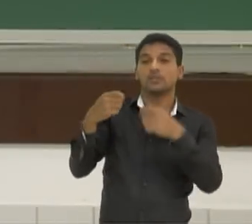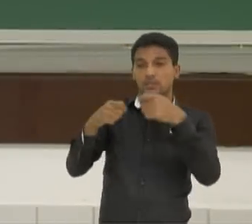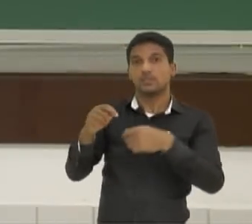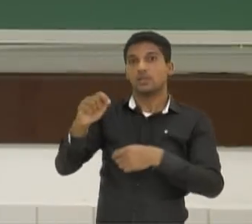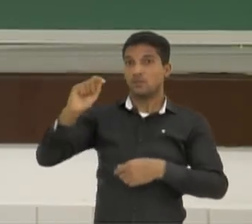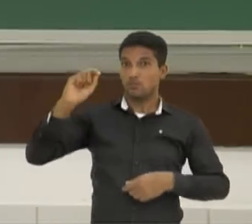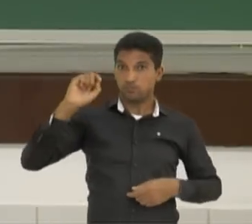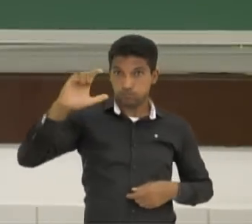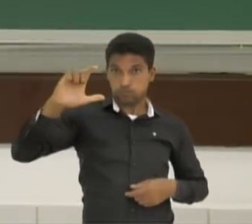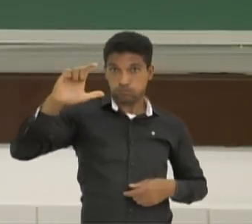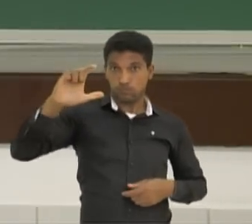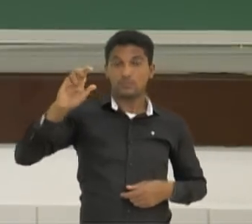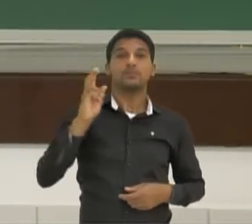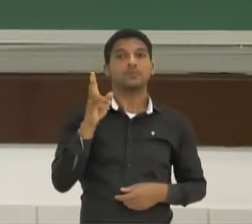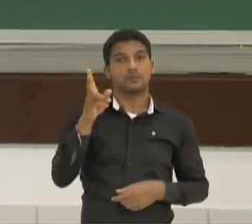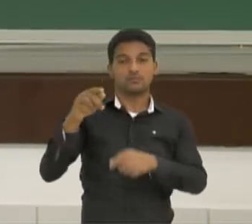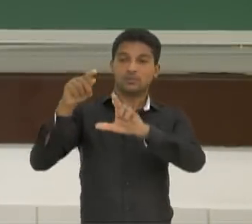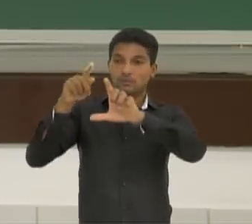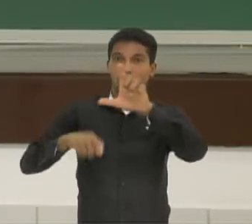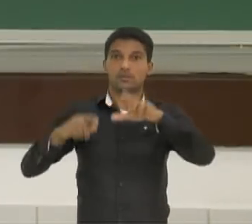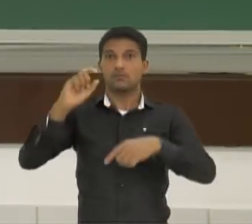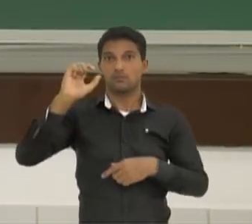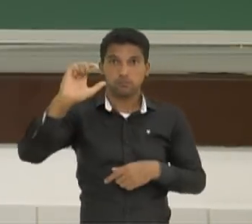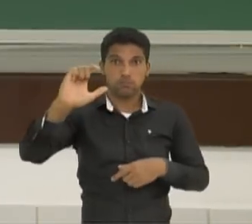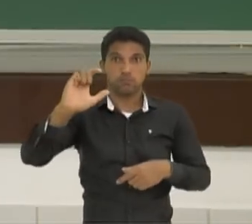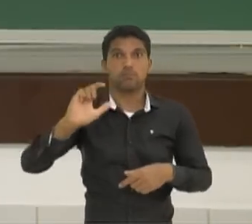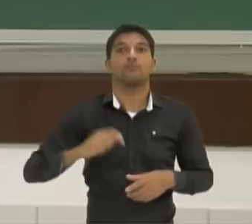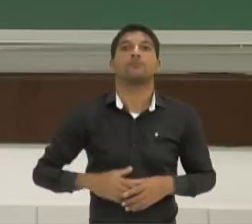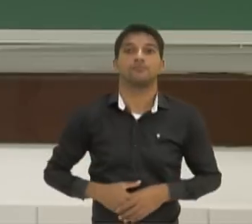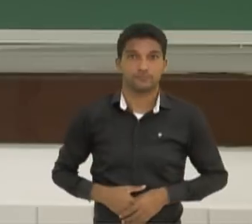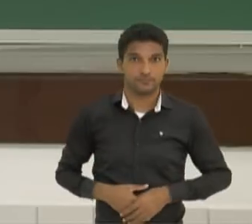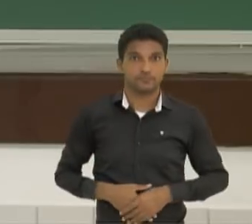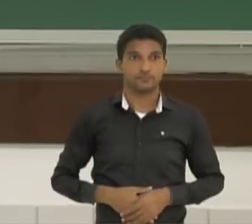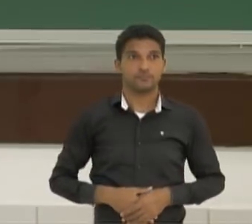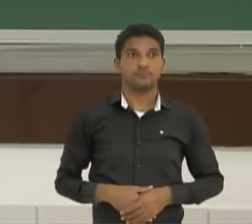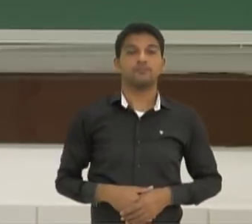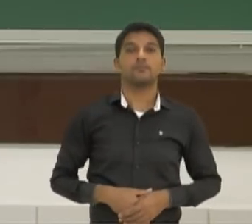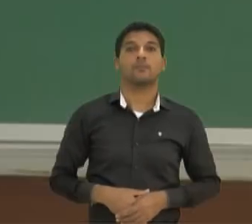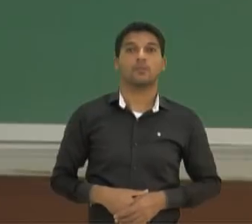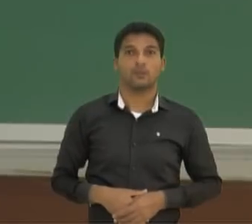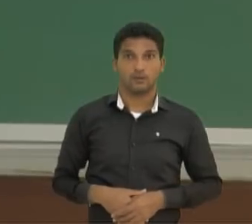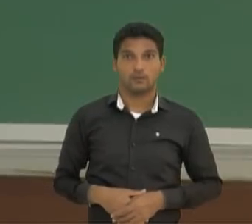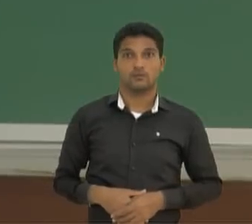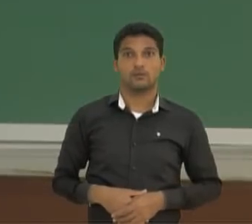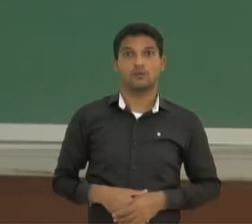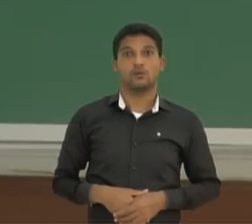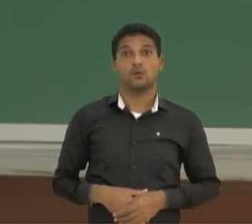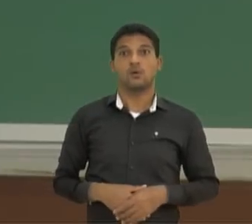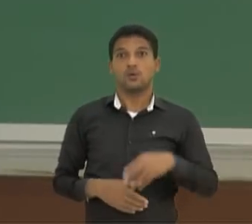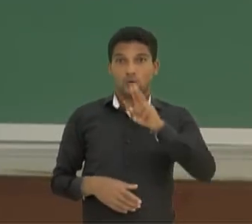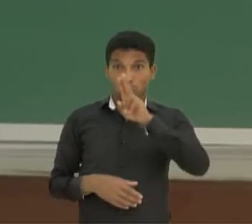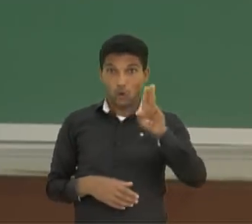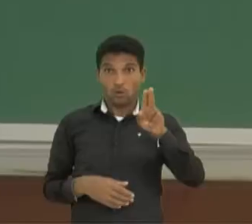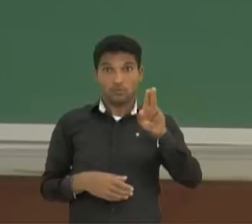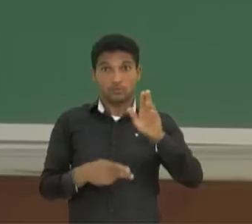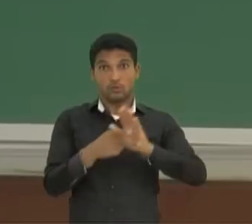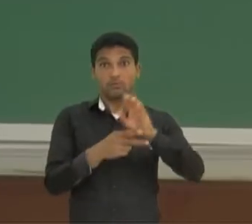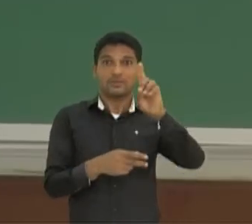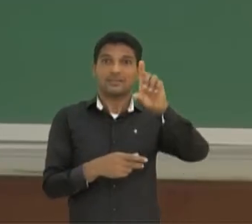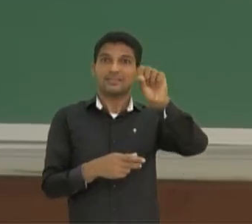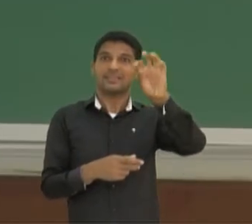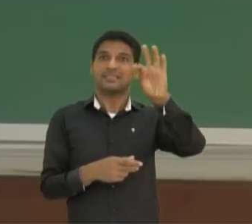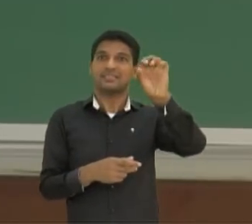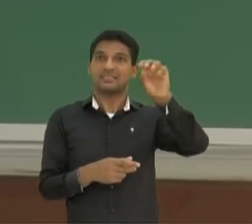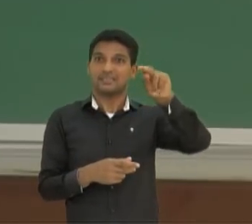com letra maiúscula, por se tratar de substantivos próprios, né? Então, sintetizando, nome do destinatário, a cidade onde ele